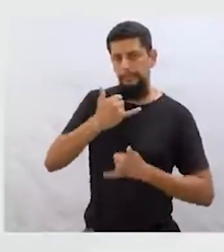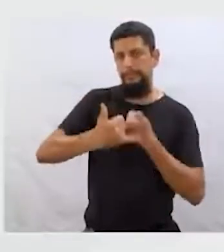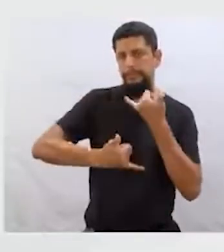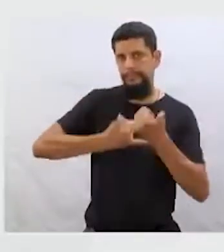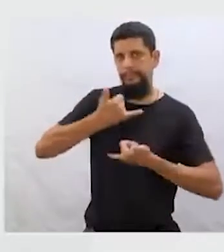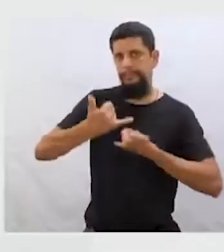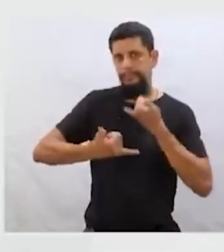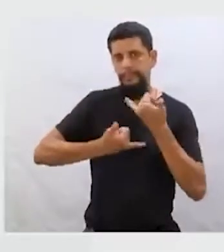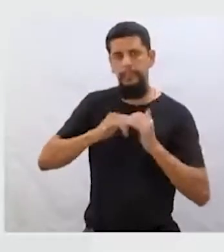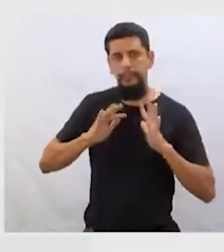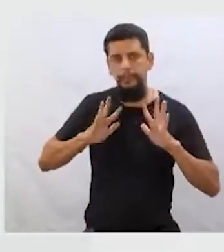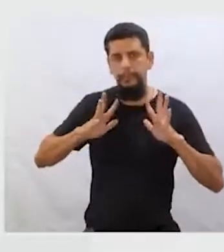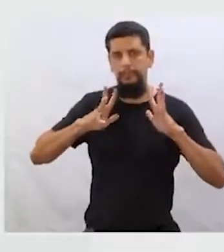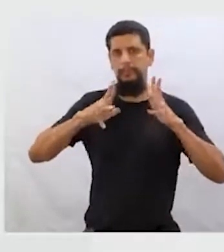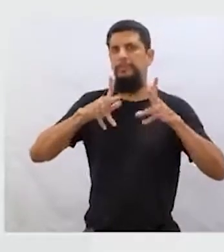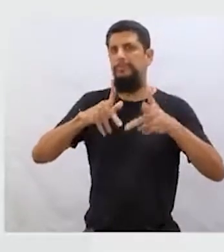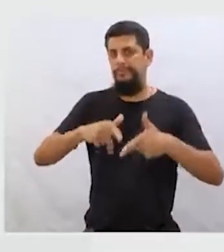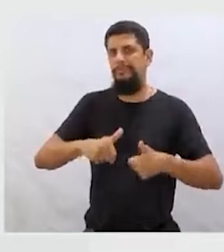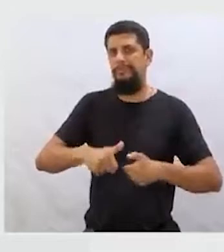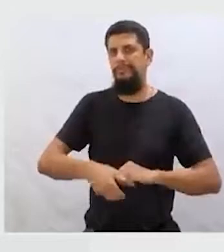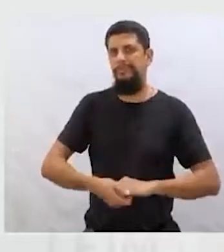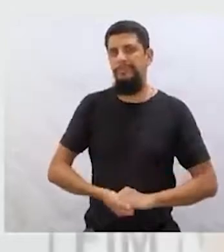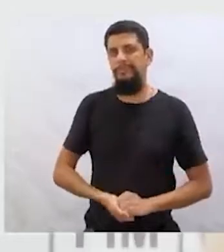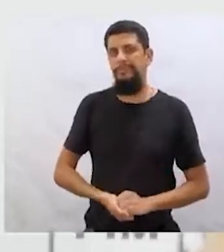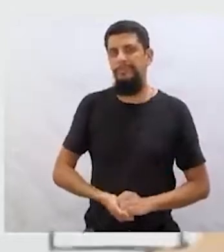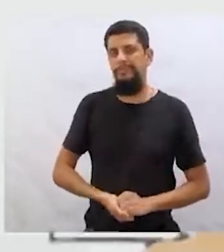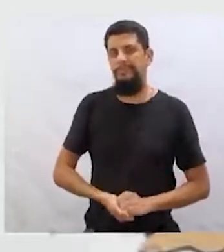podemos brincar de tudo.